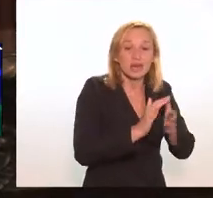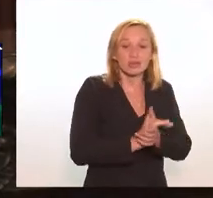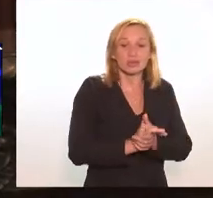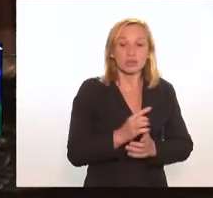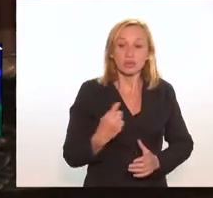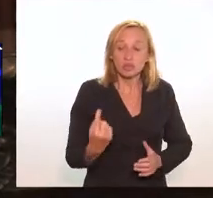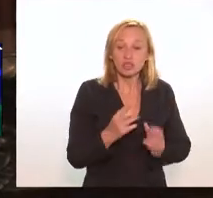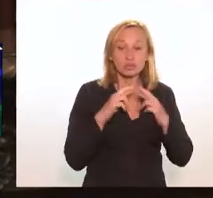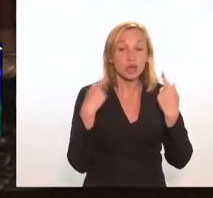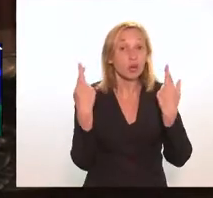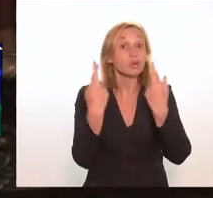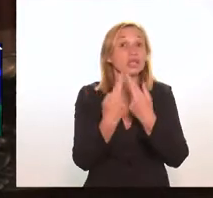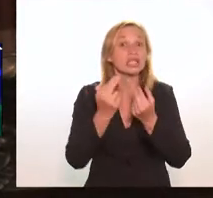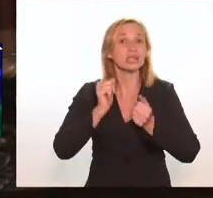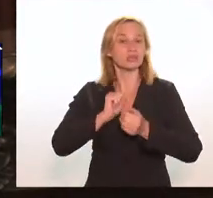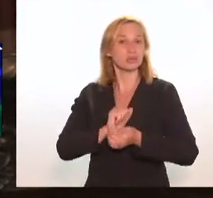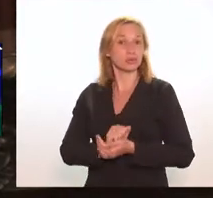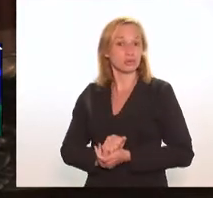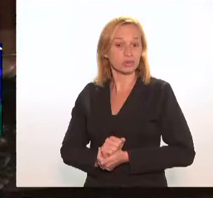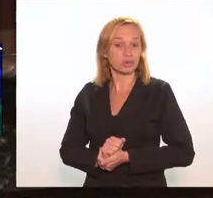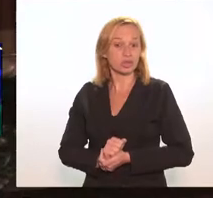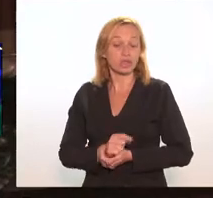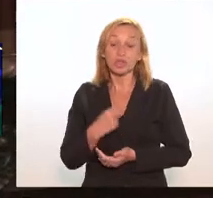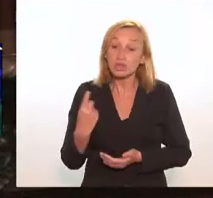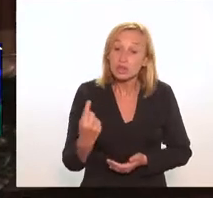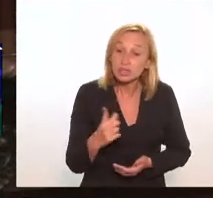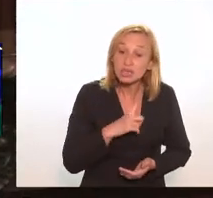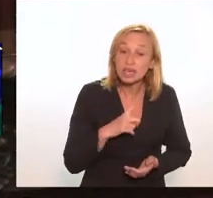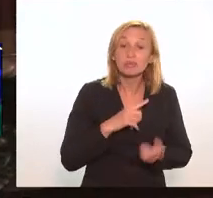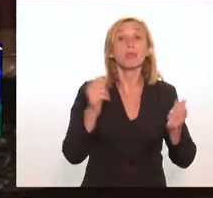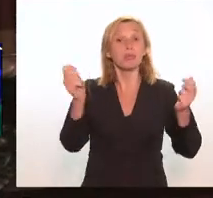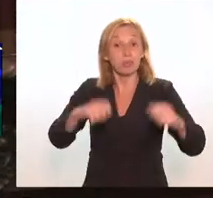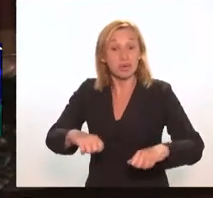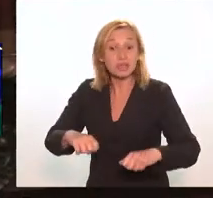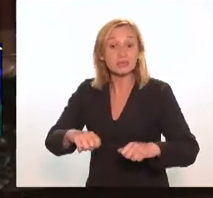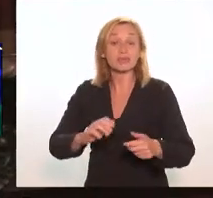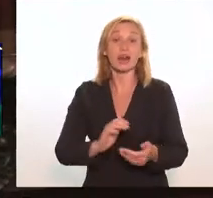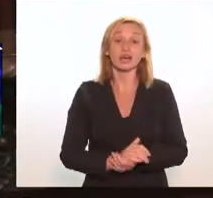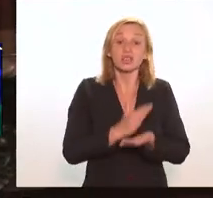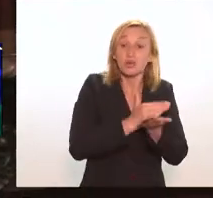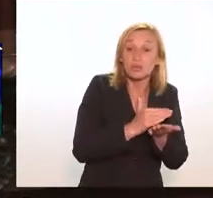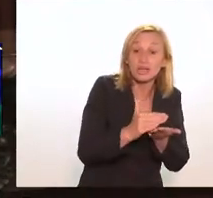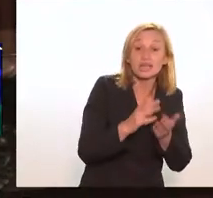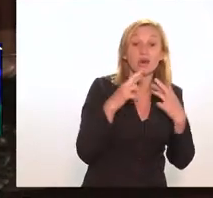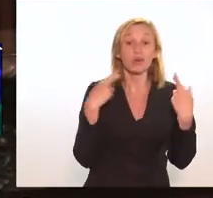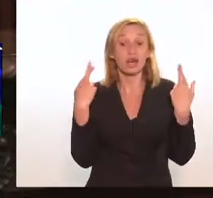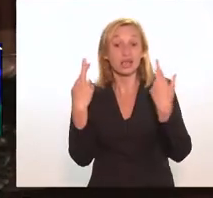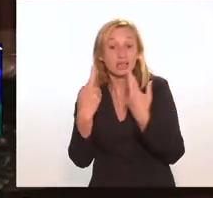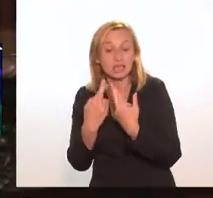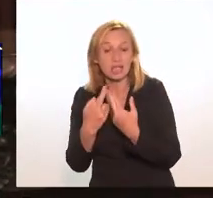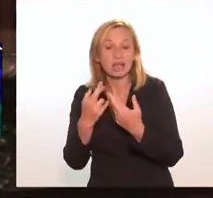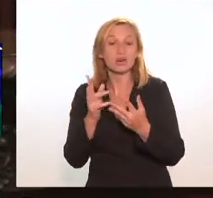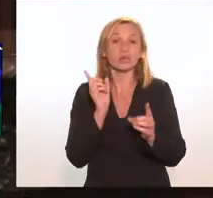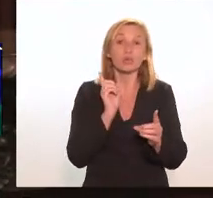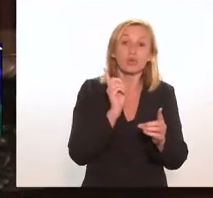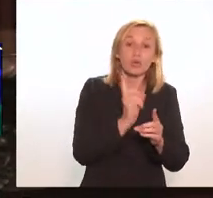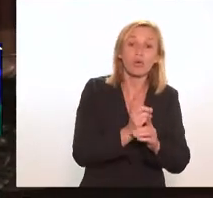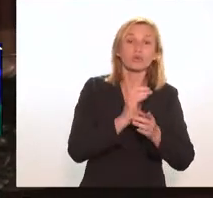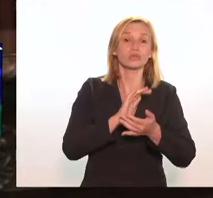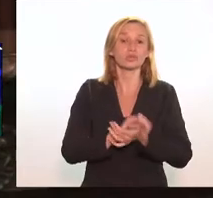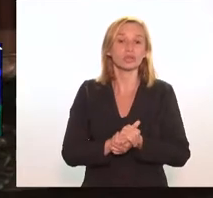estamos reunidos, nós temos a possibilidade de começarmos uma reunião, um encontro,